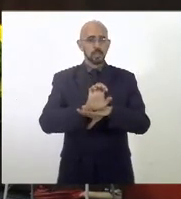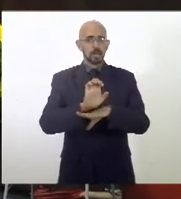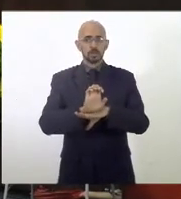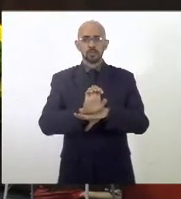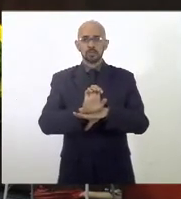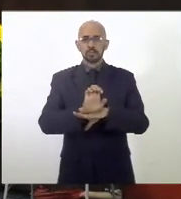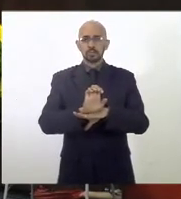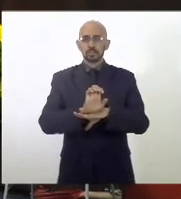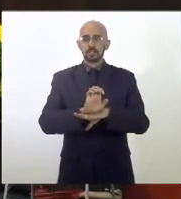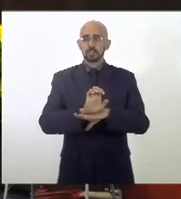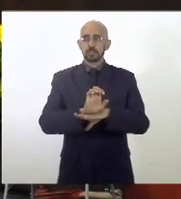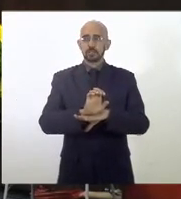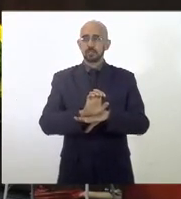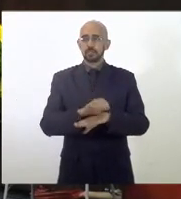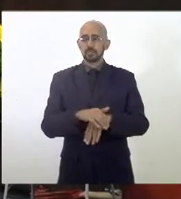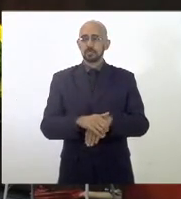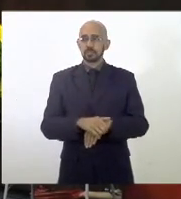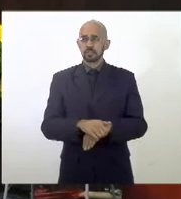fazem a economia se mover.